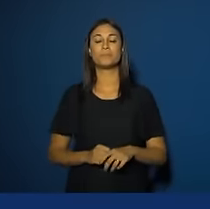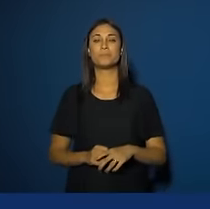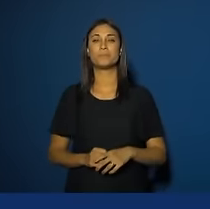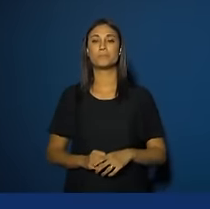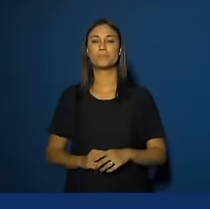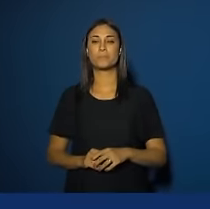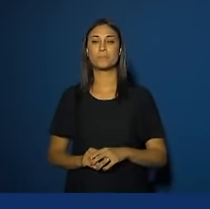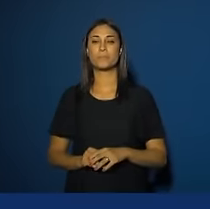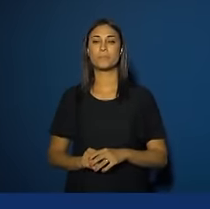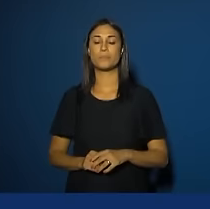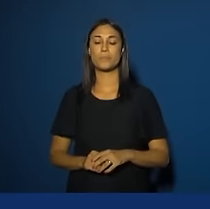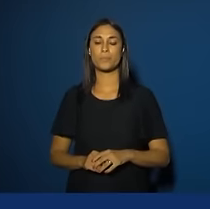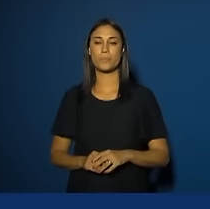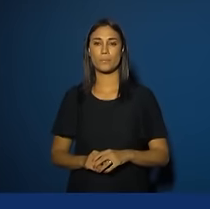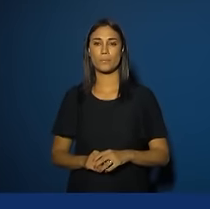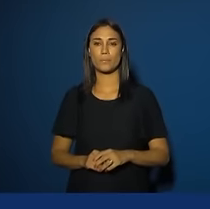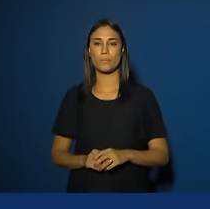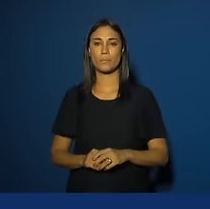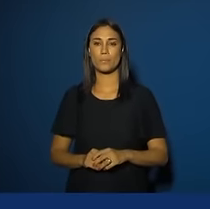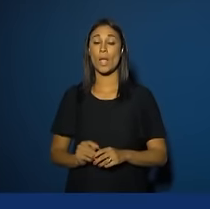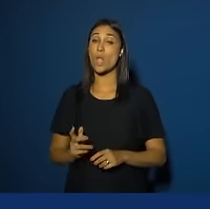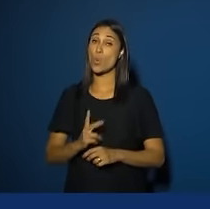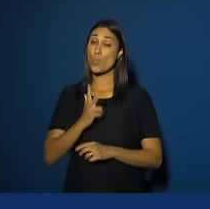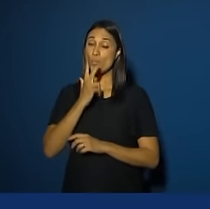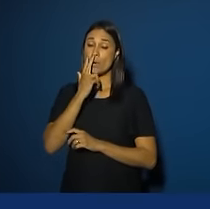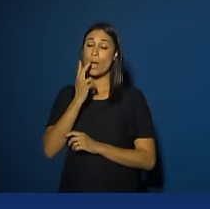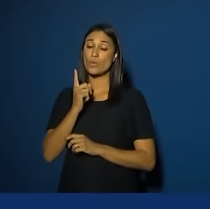tem uma razão